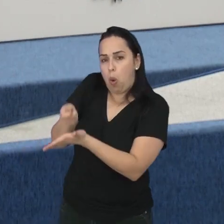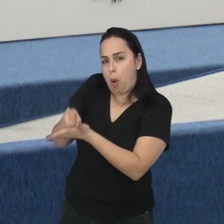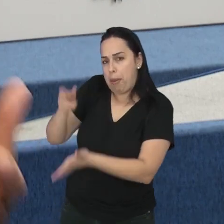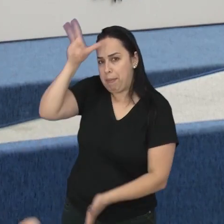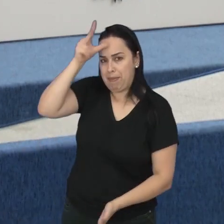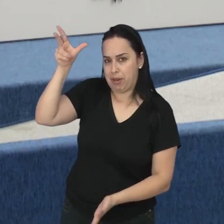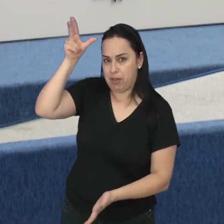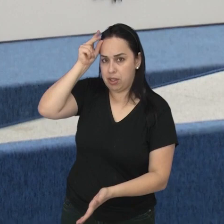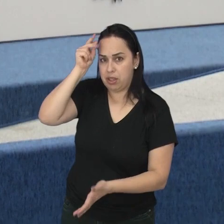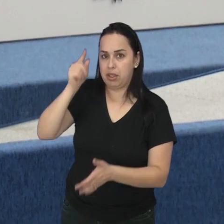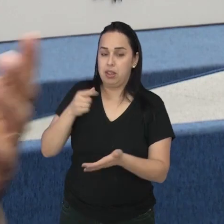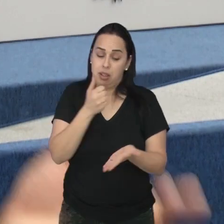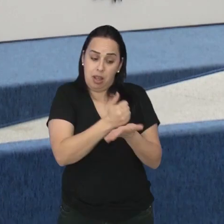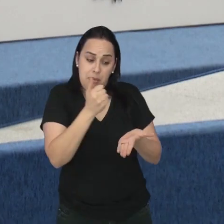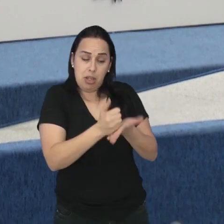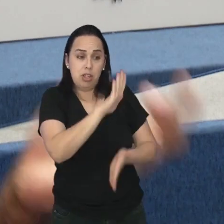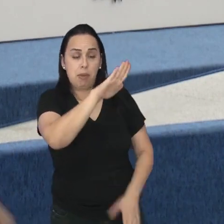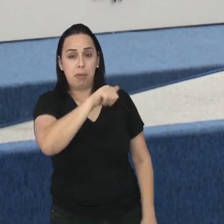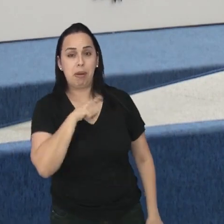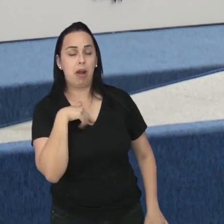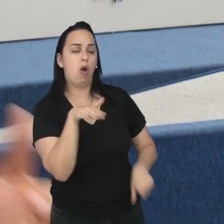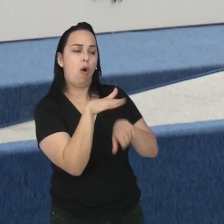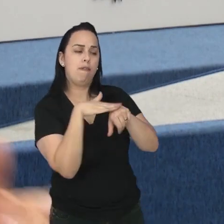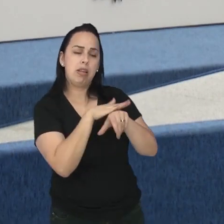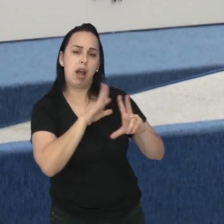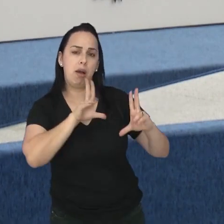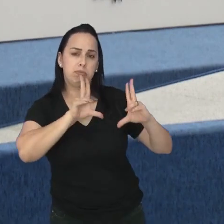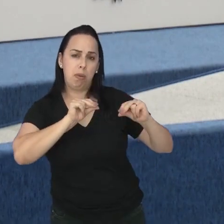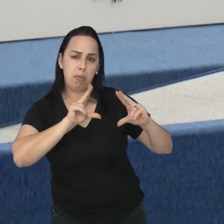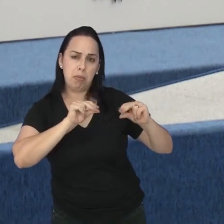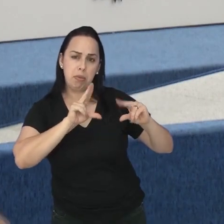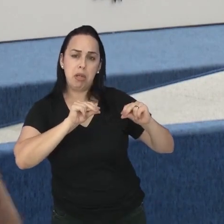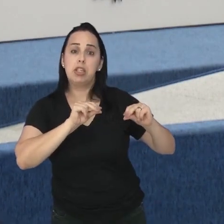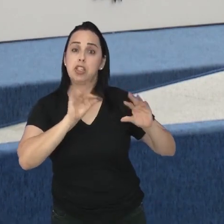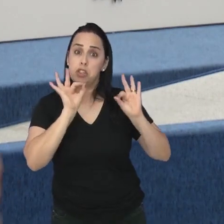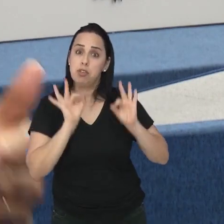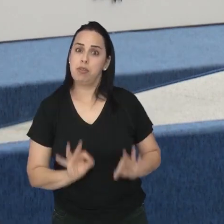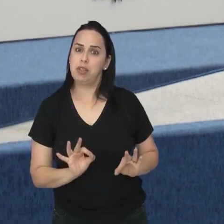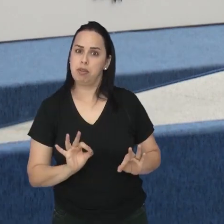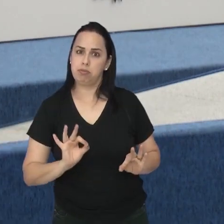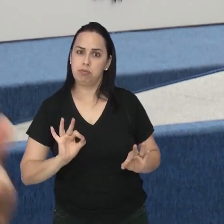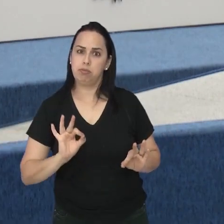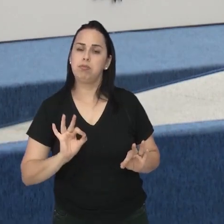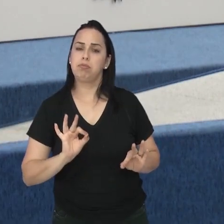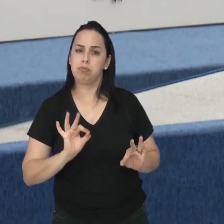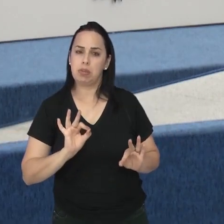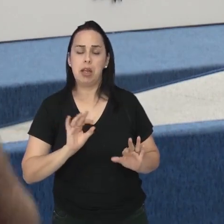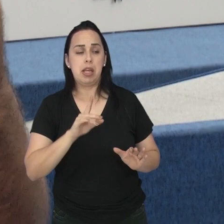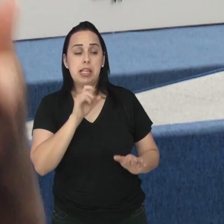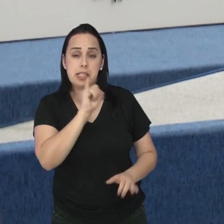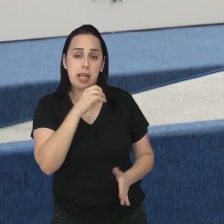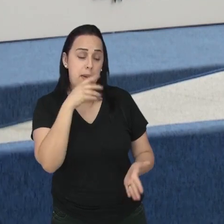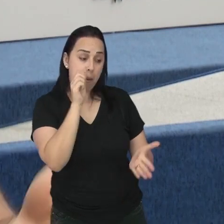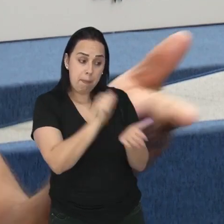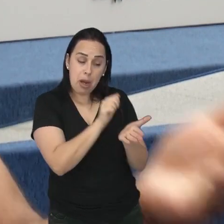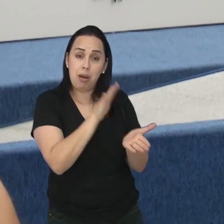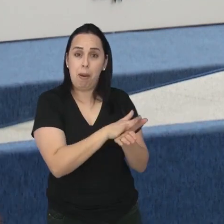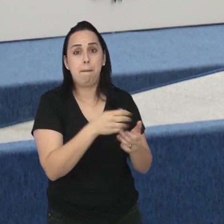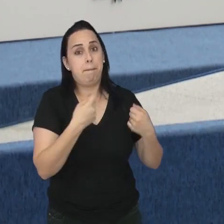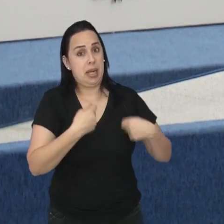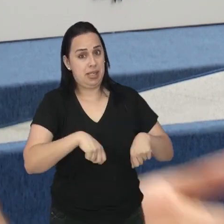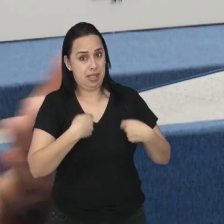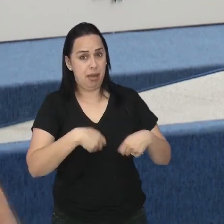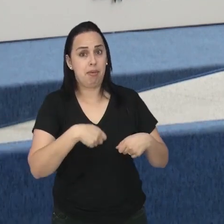situações que a Prefeitura precisa fazer com relação ao contrato, chamar a Sabesp para conversar, para que de fato efetivem multas que a